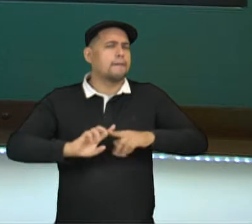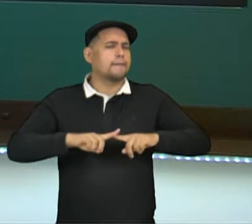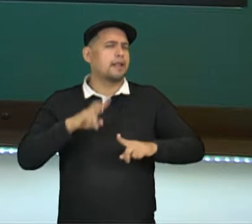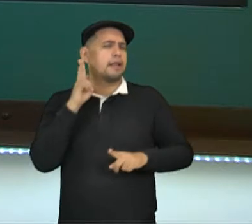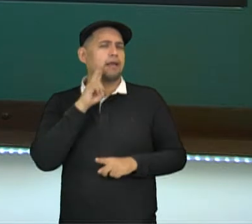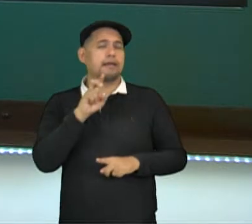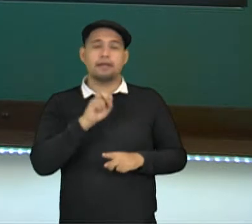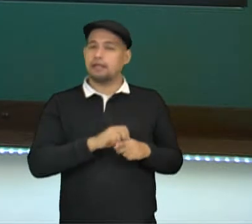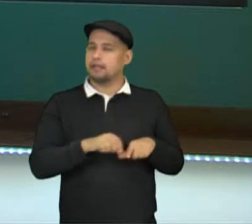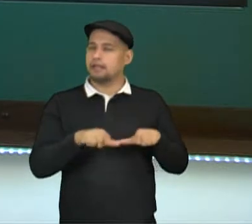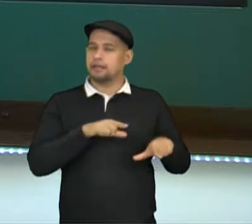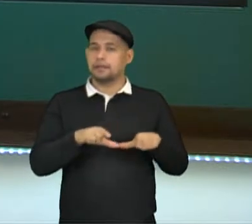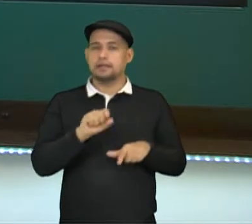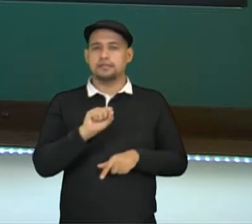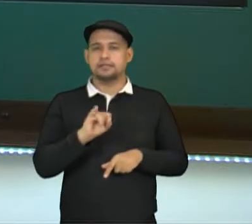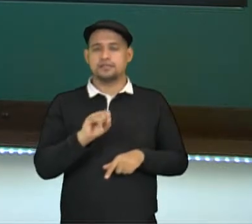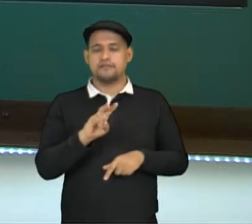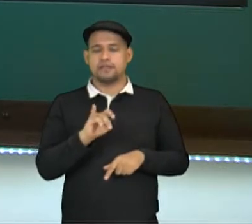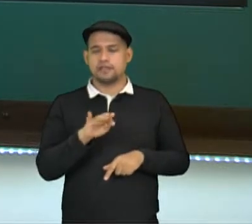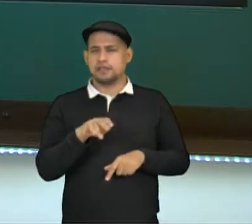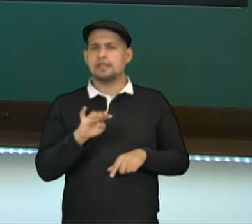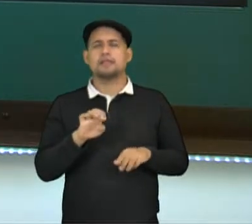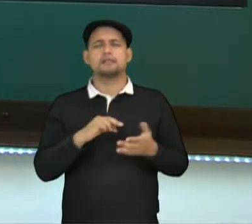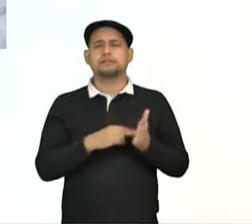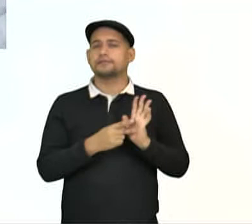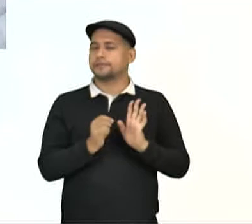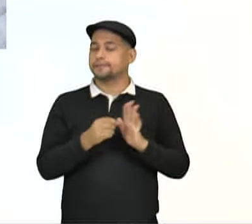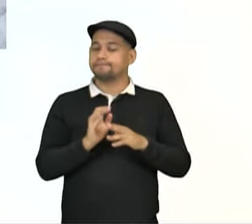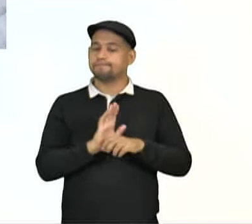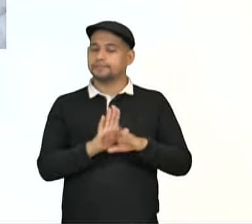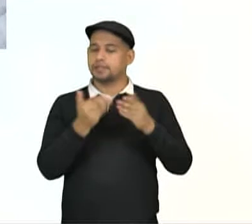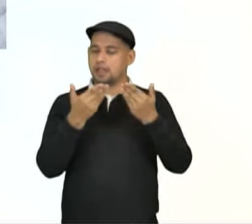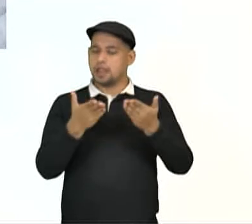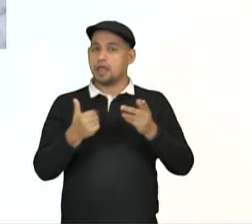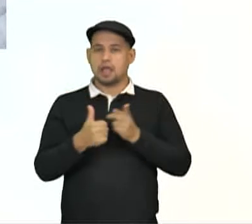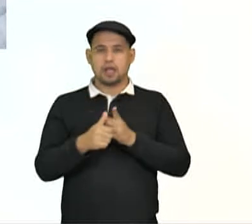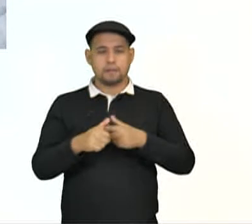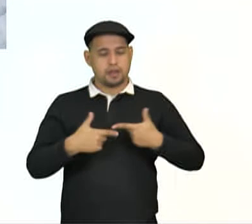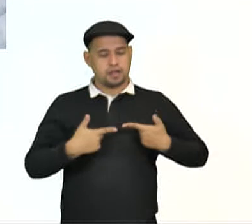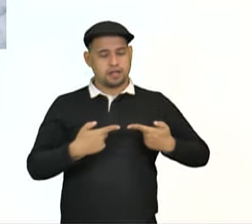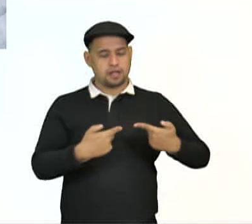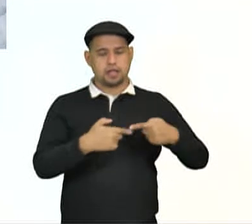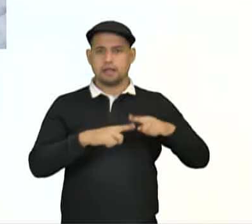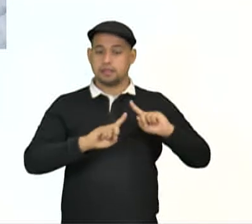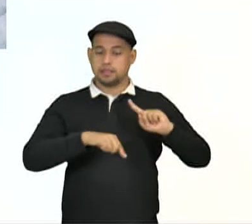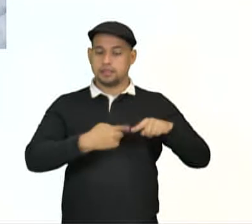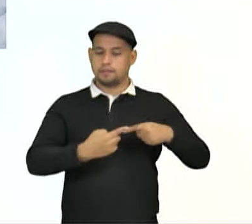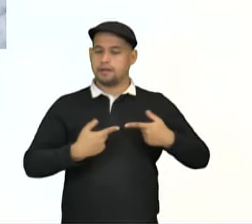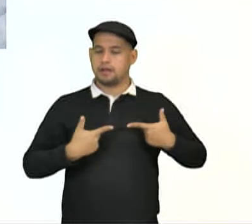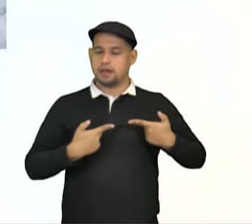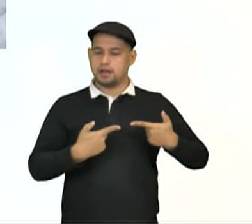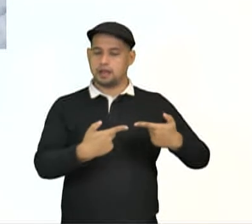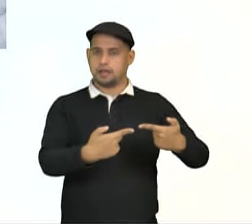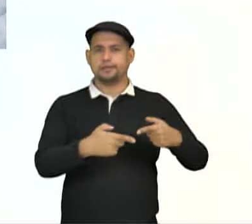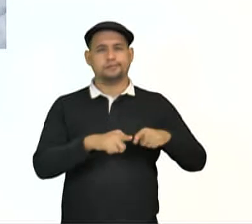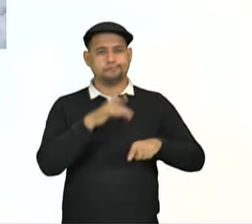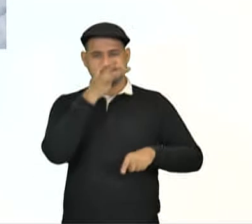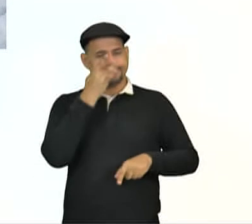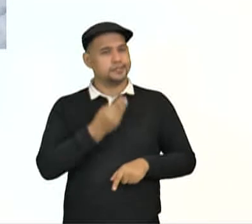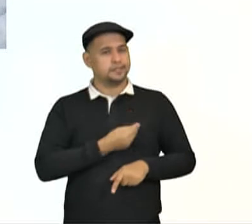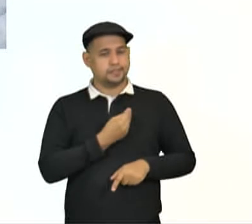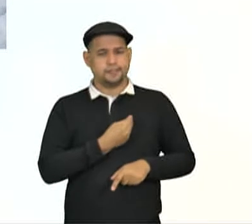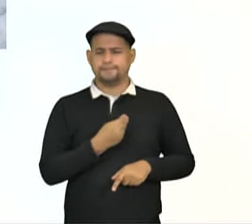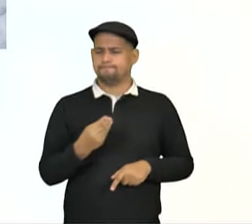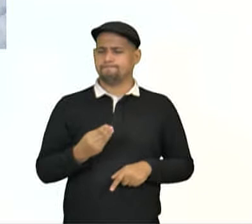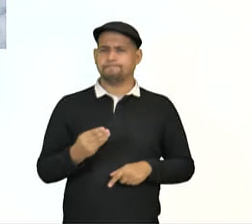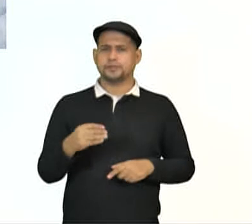Severini é dinâmica de uma bailarina, só para vocês saberem. Apoiavam abertamente a Primeira Guerra Mundial. Pós-guerra, os sobreviventes no espírito nacionalista